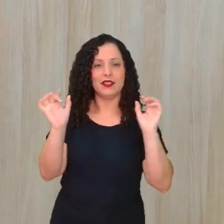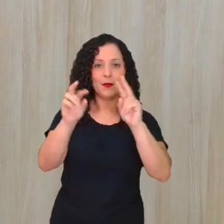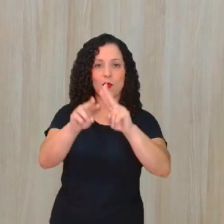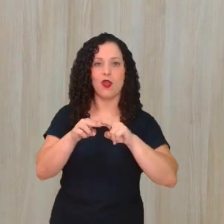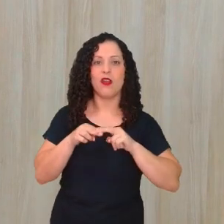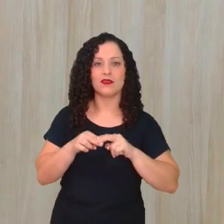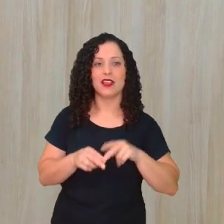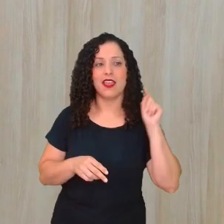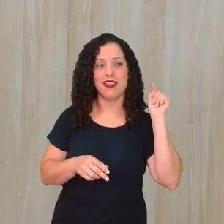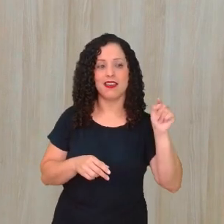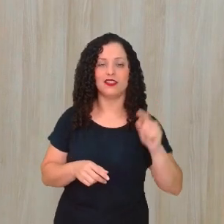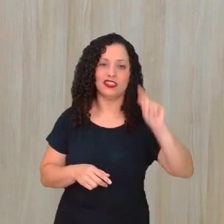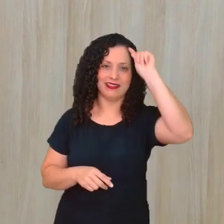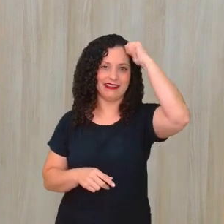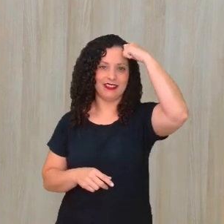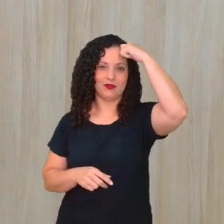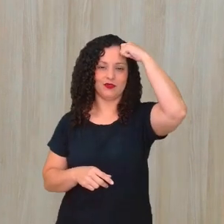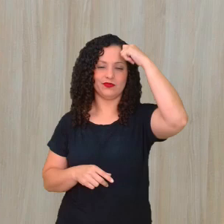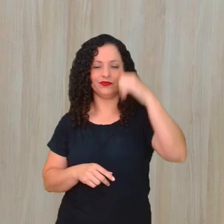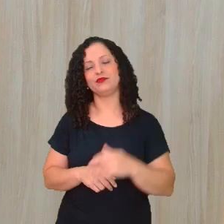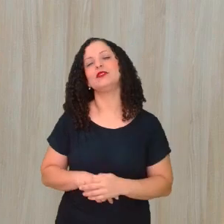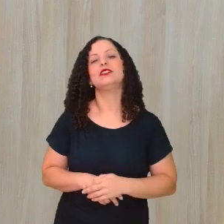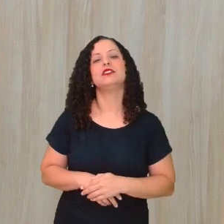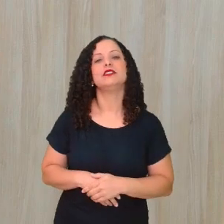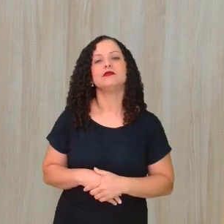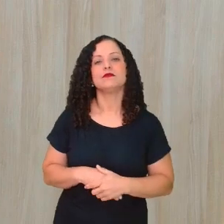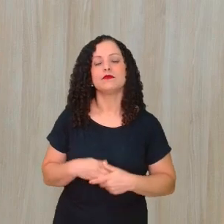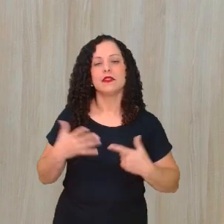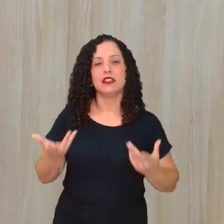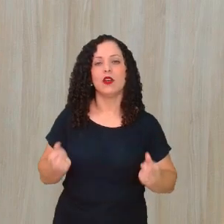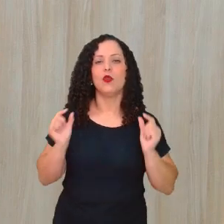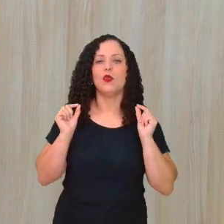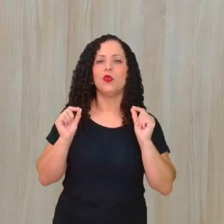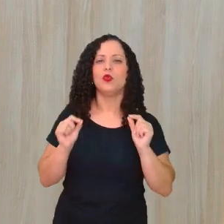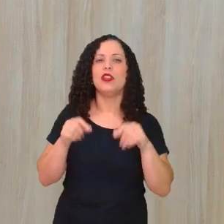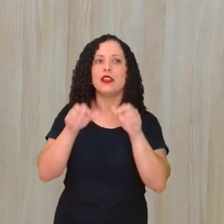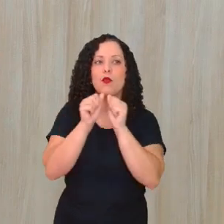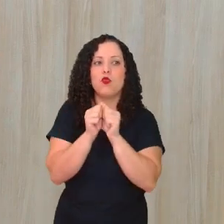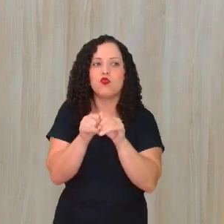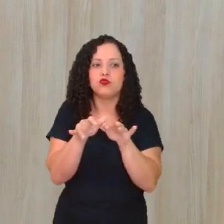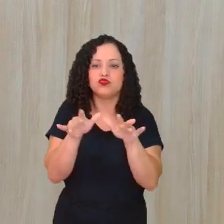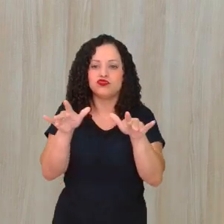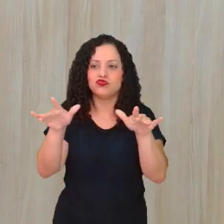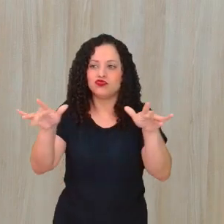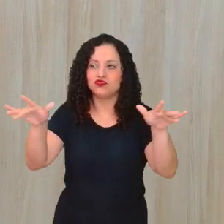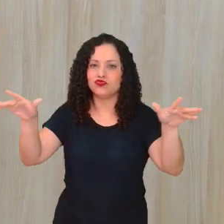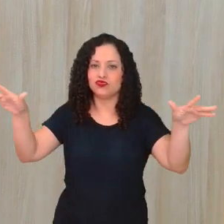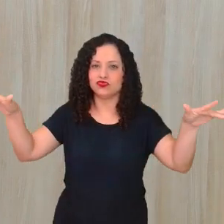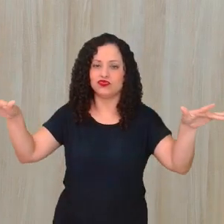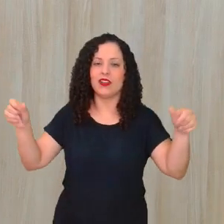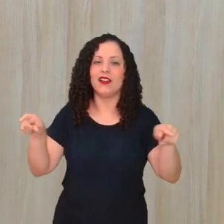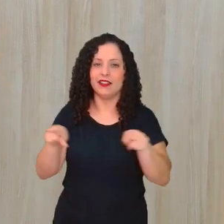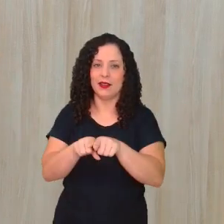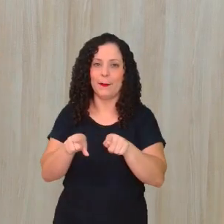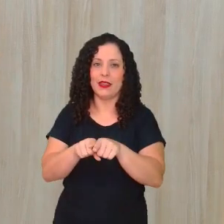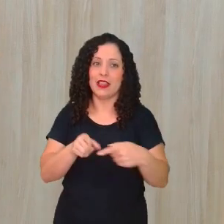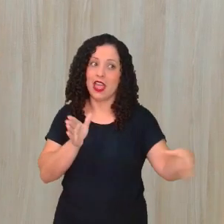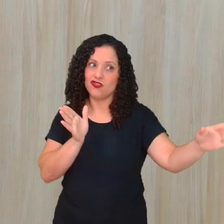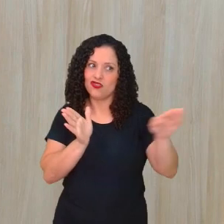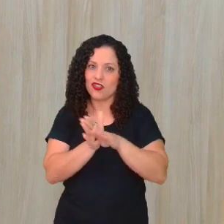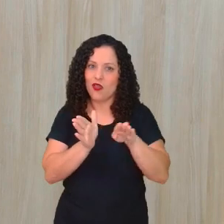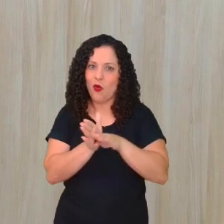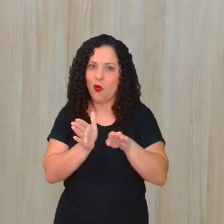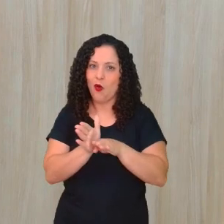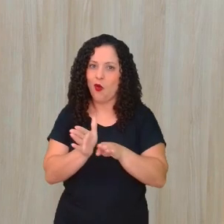população negra. Então, os ideais permearam, né, outros territórios e chegou aqui no nosso